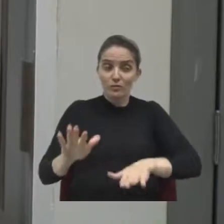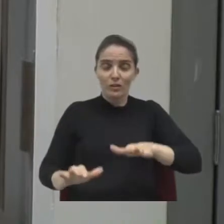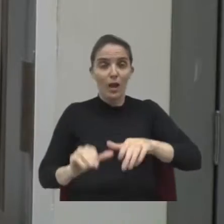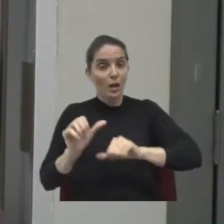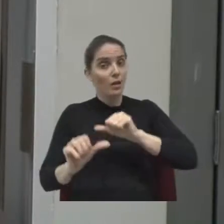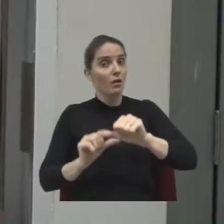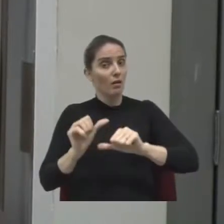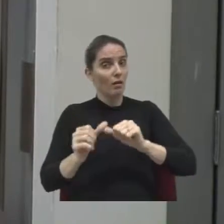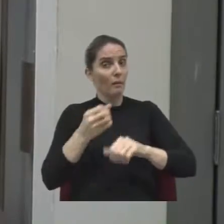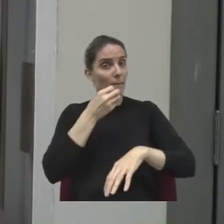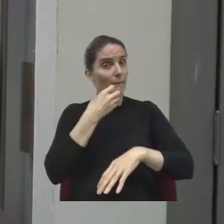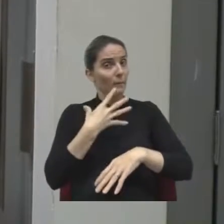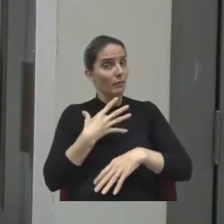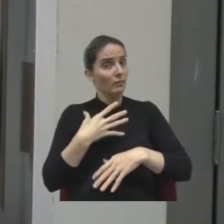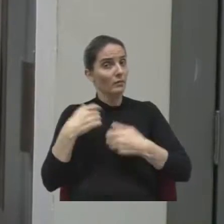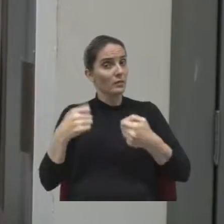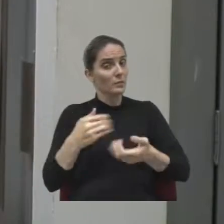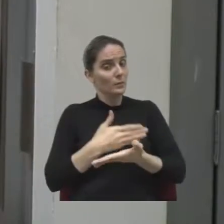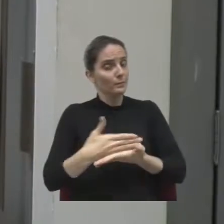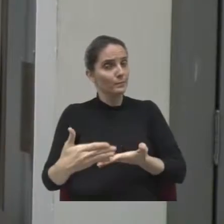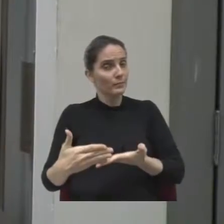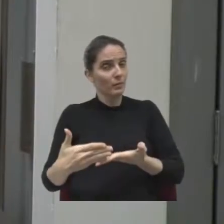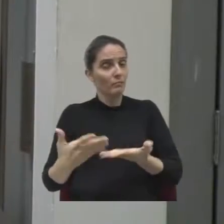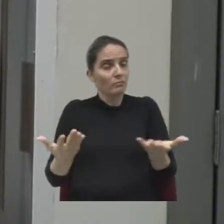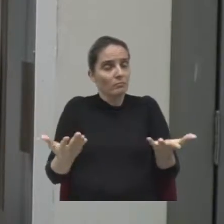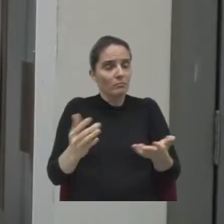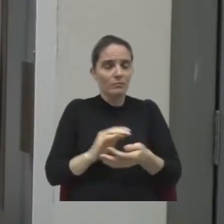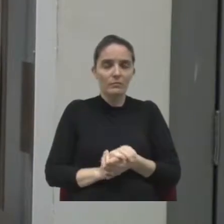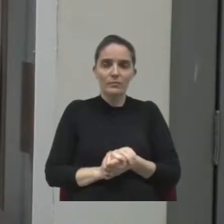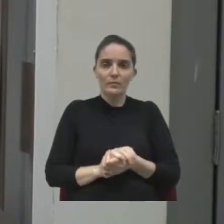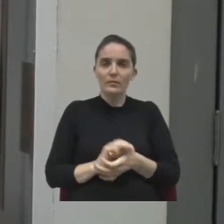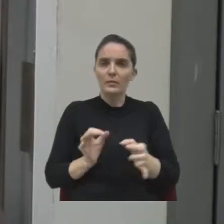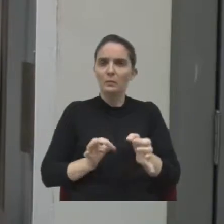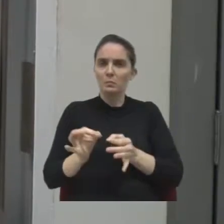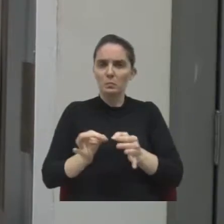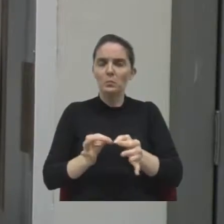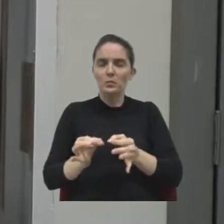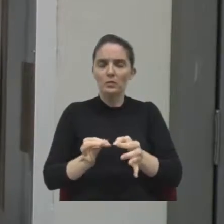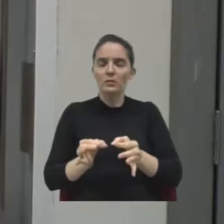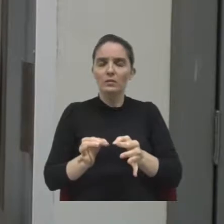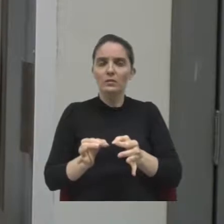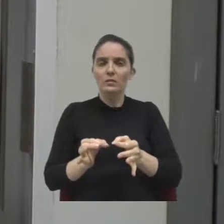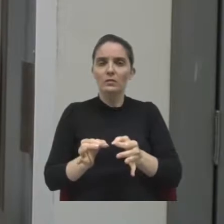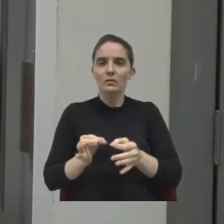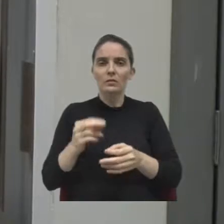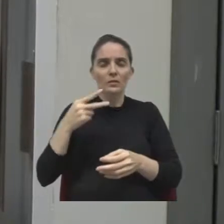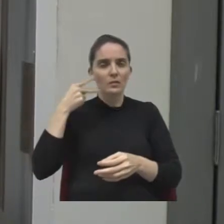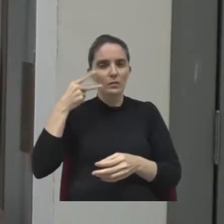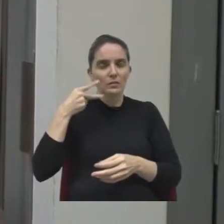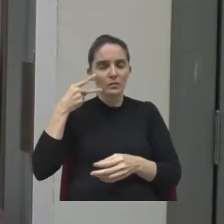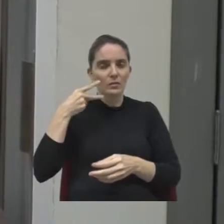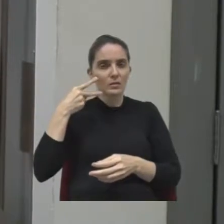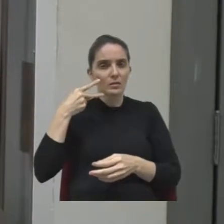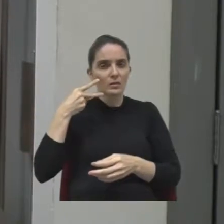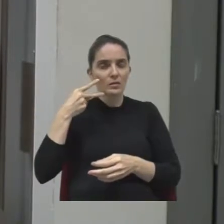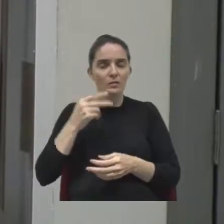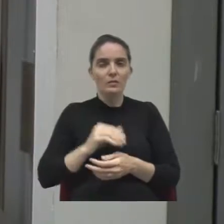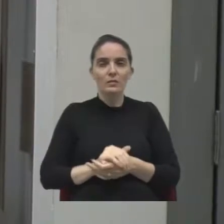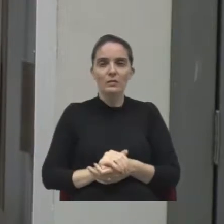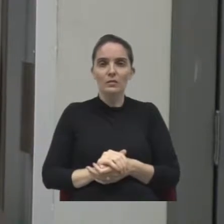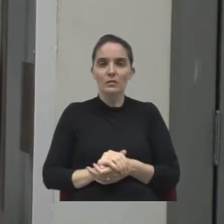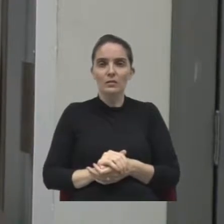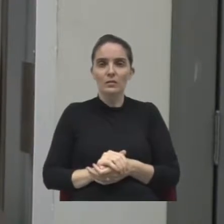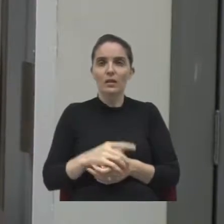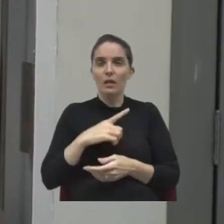que ser iniciadas. Então, realmente, é um projeto, entendo que o vereador Newton, né, vai ter a paciência